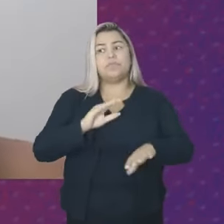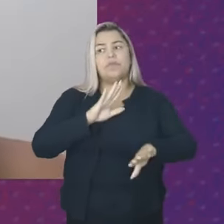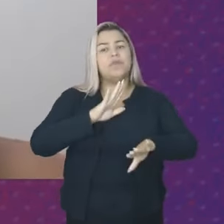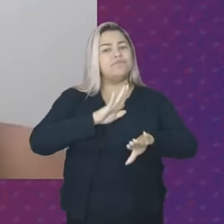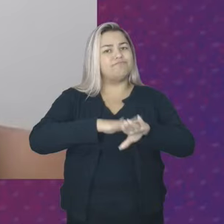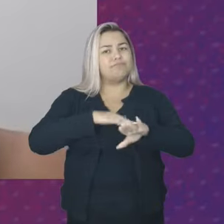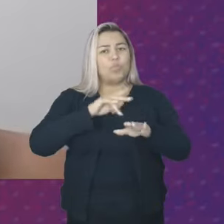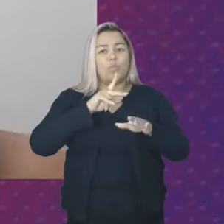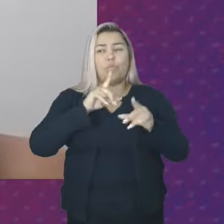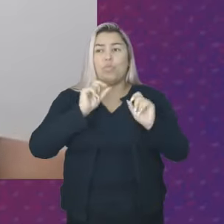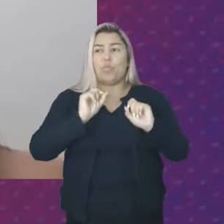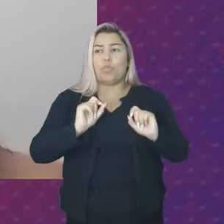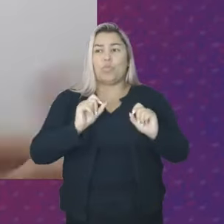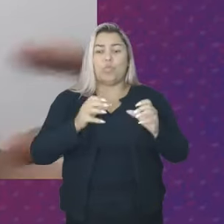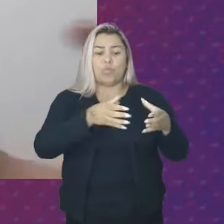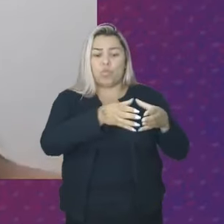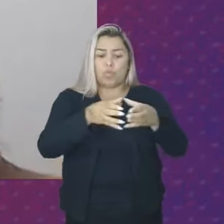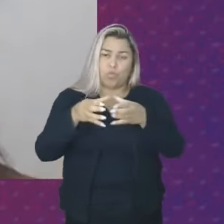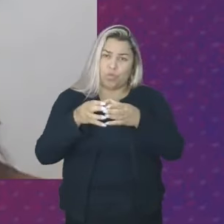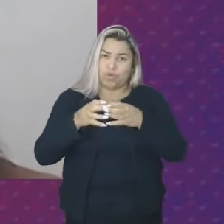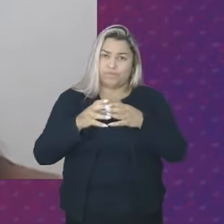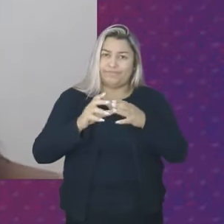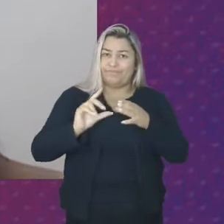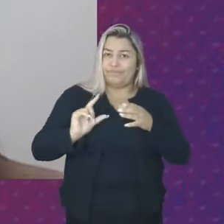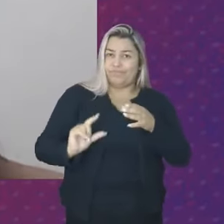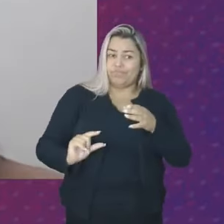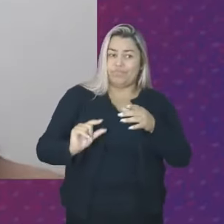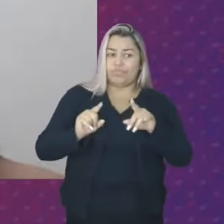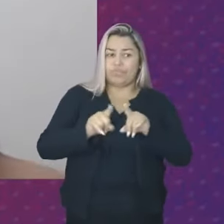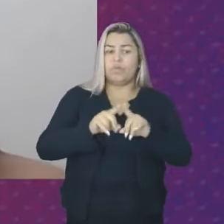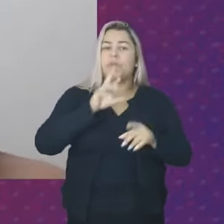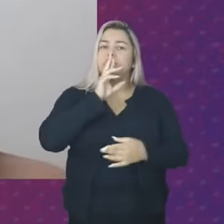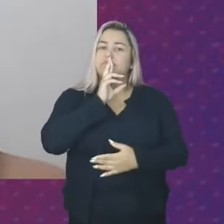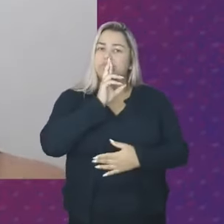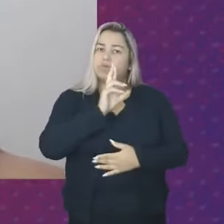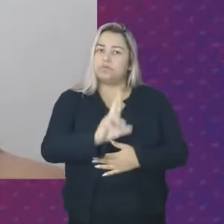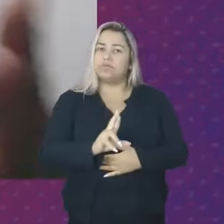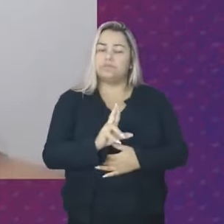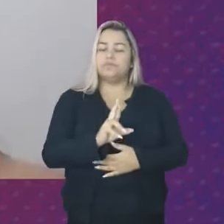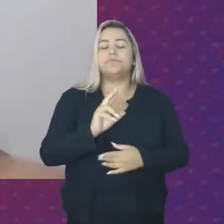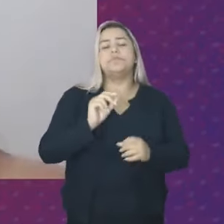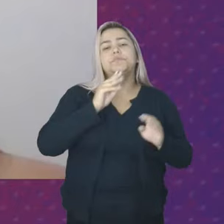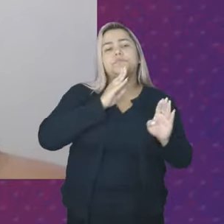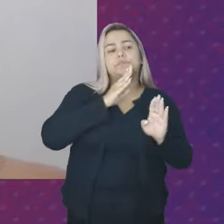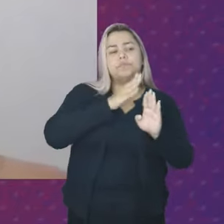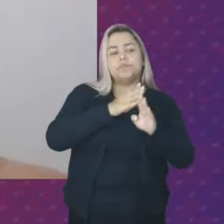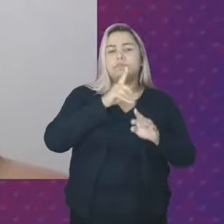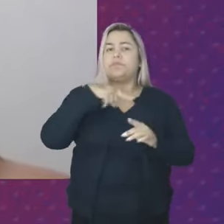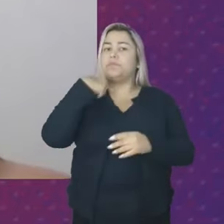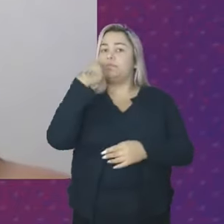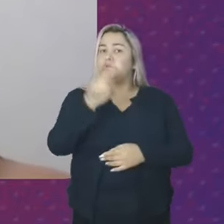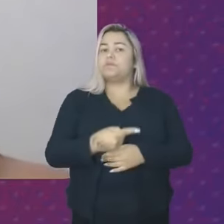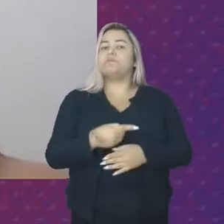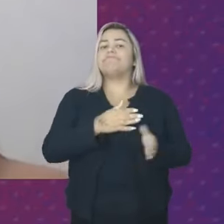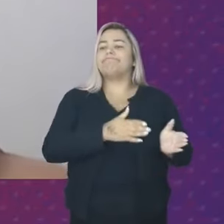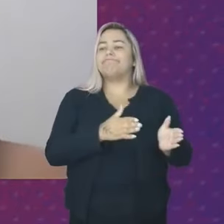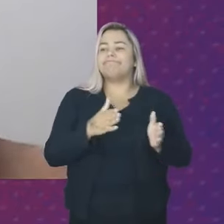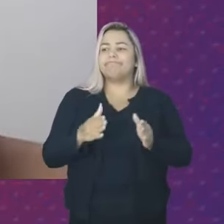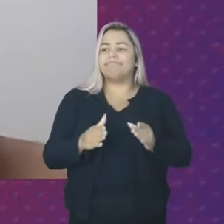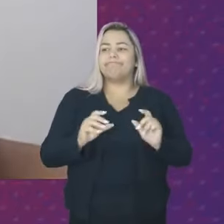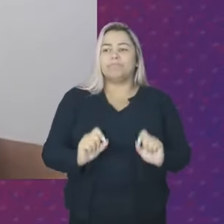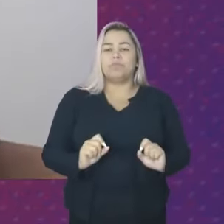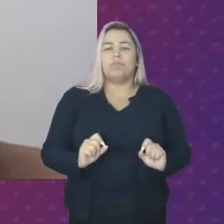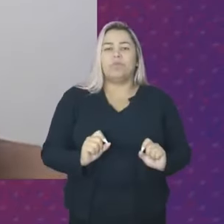iniciativas com grupos pequenos e que deram excelentes resultados, principalmente depois desse processo